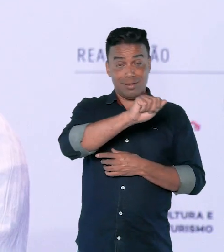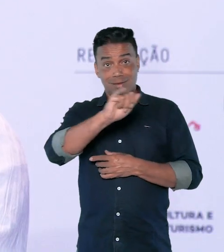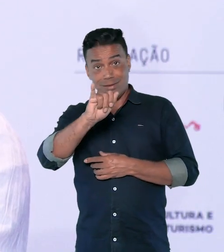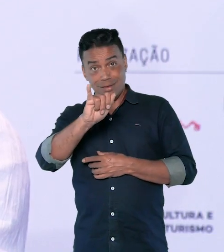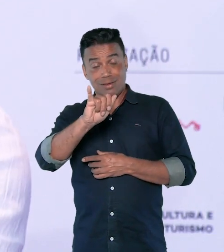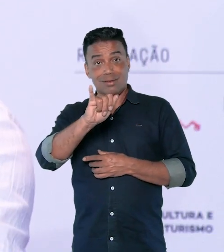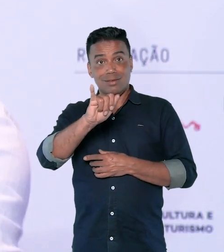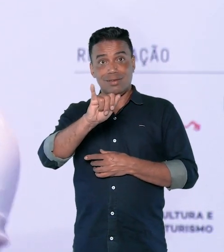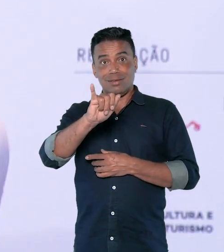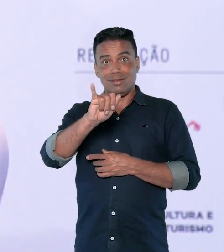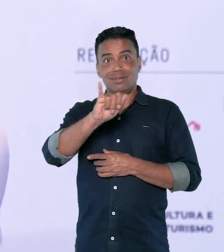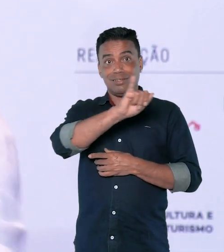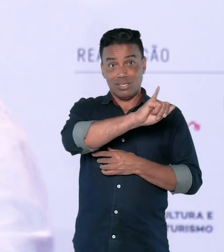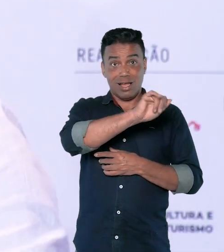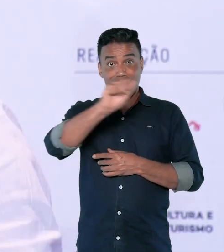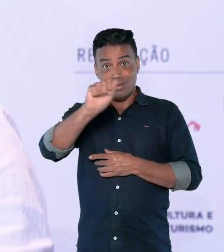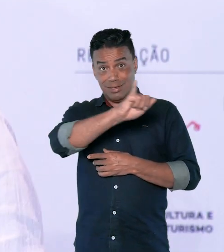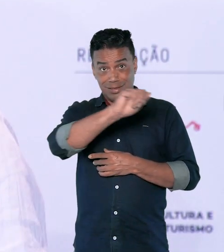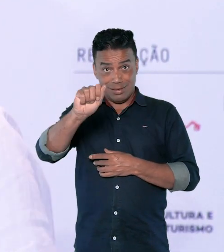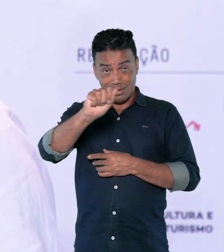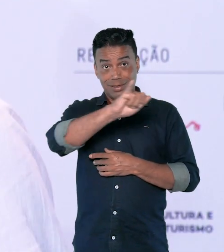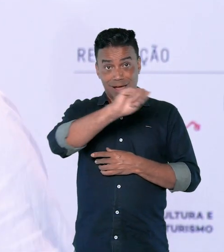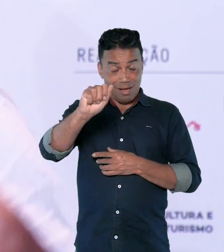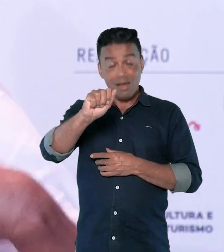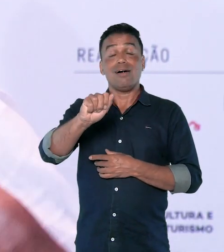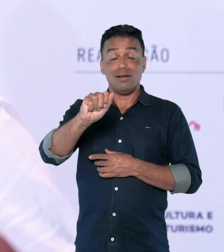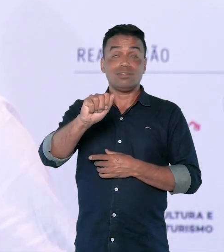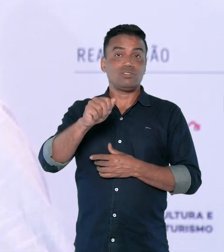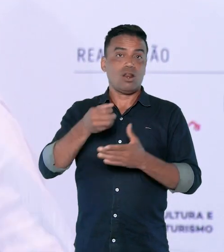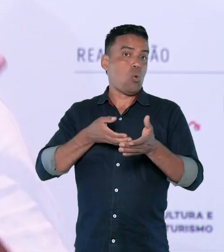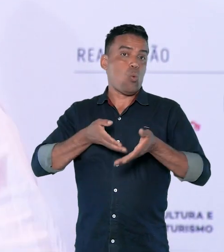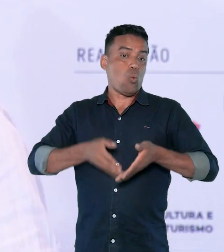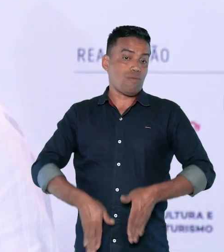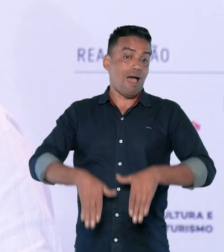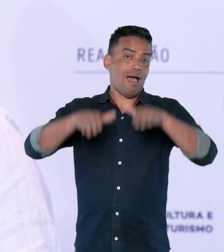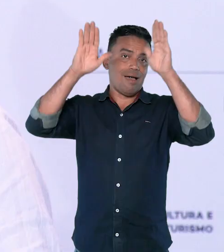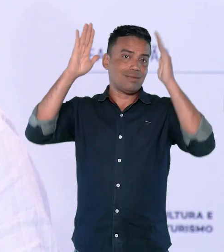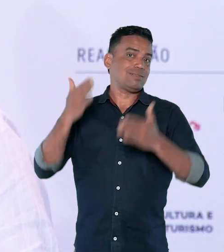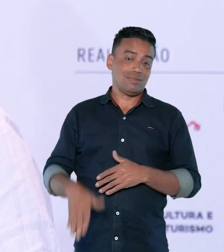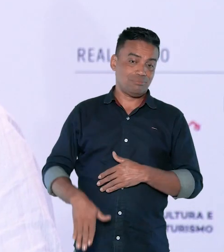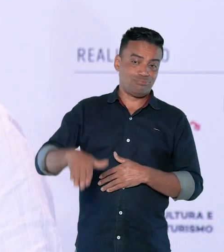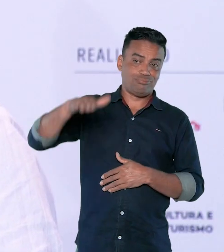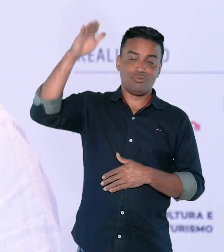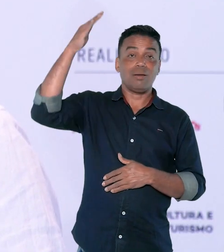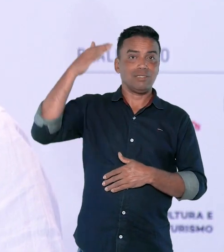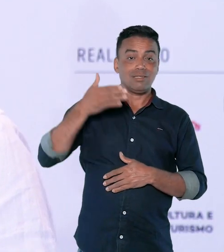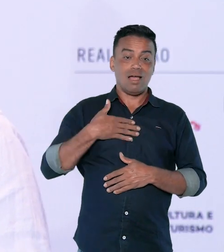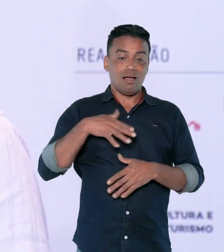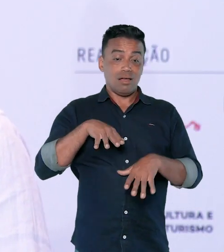tempo. A inteligência artificial é a leitura. A gente não nasce com essa capacidade. A gente vai educando os nossos sentidos para